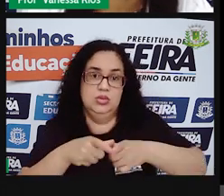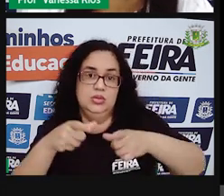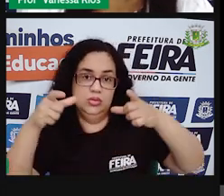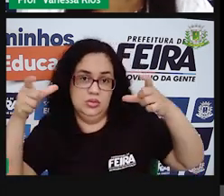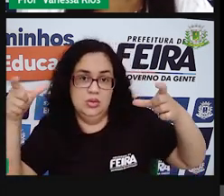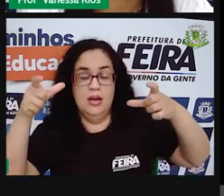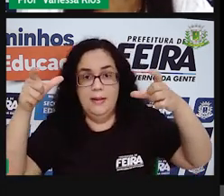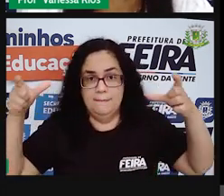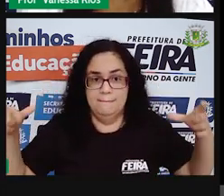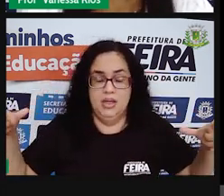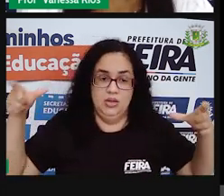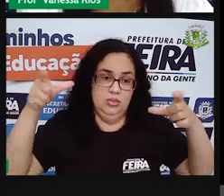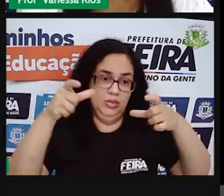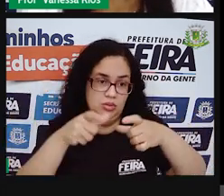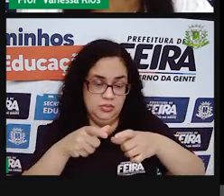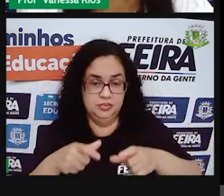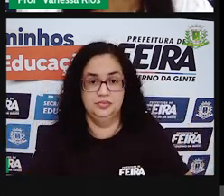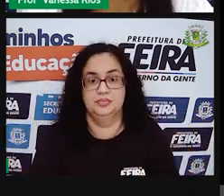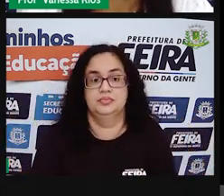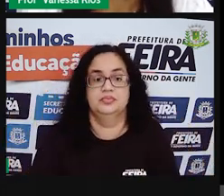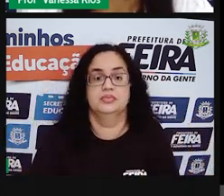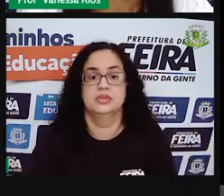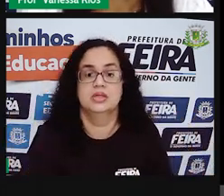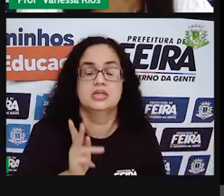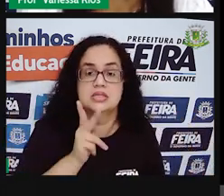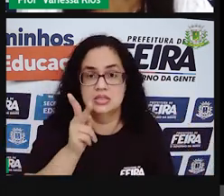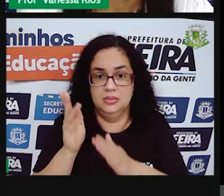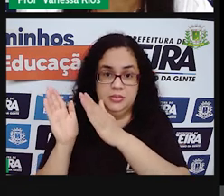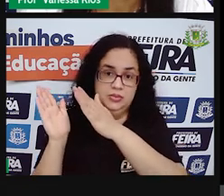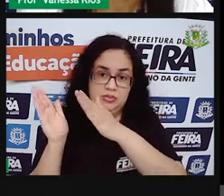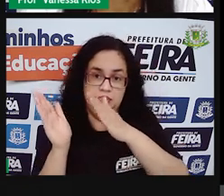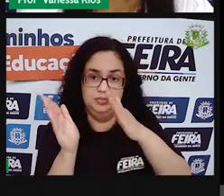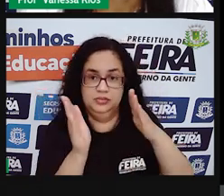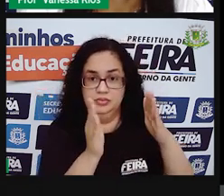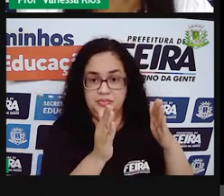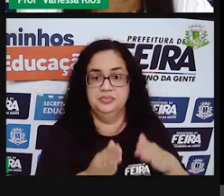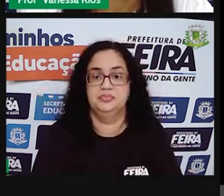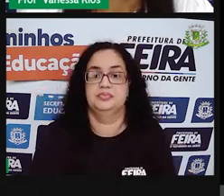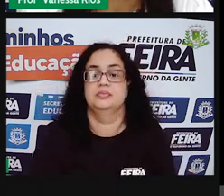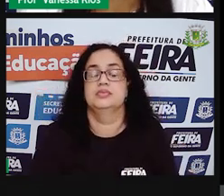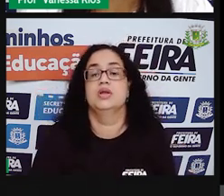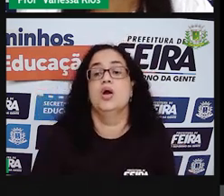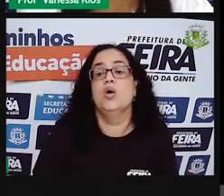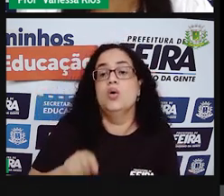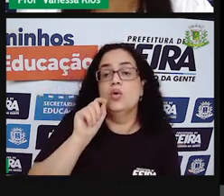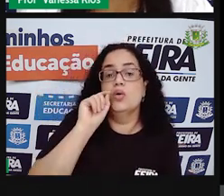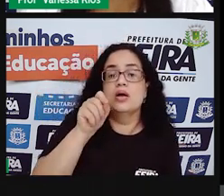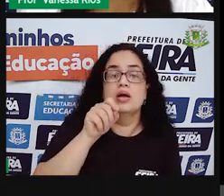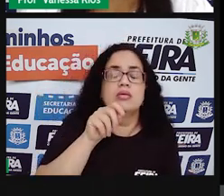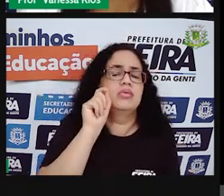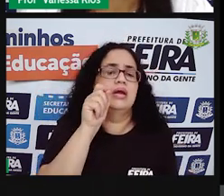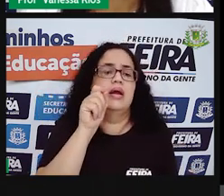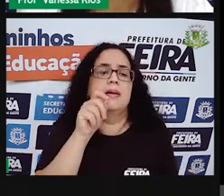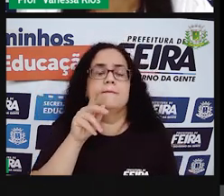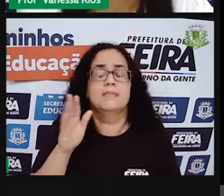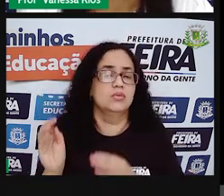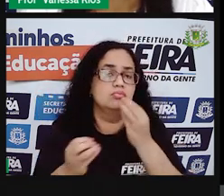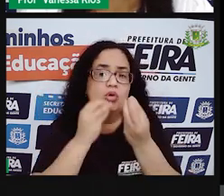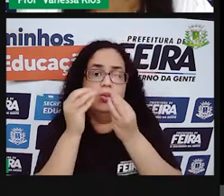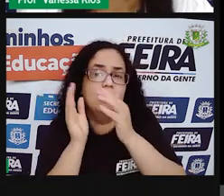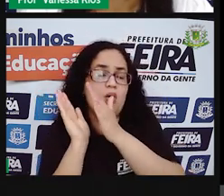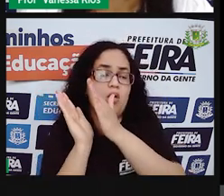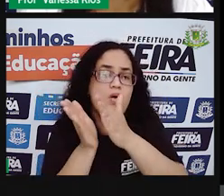maior, do maior para o menor. Seguindo aí um padrão. Então, as sequências, elas seguem um